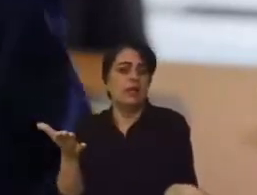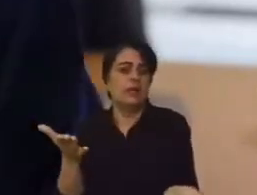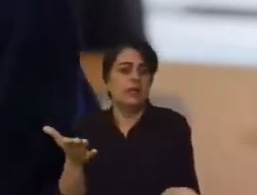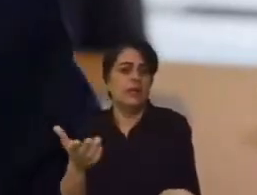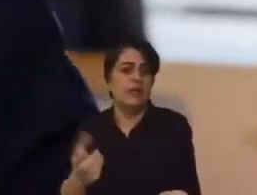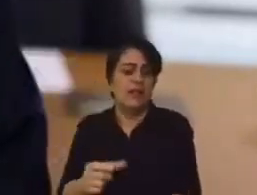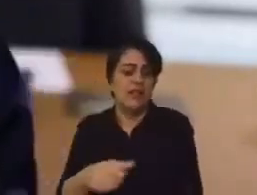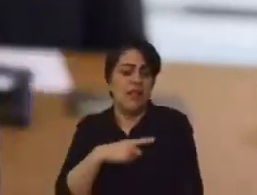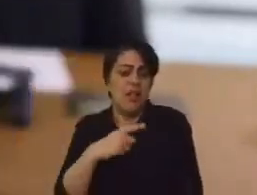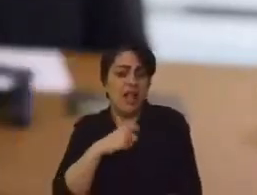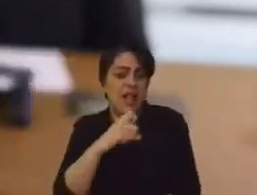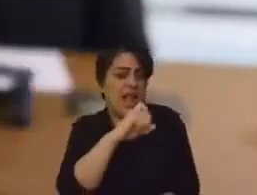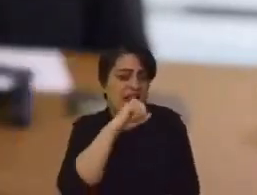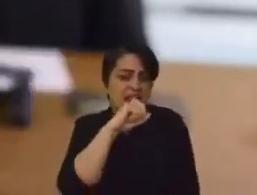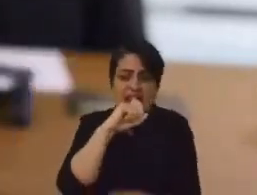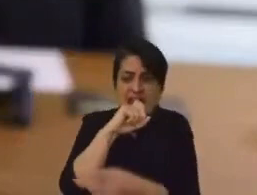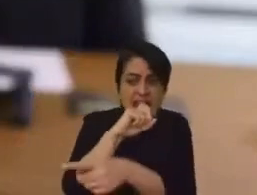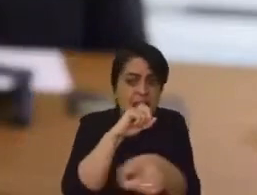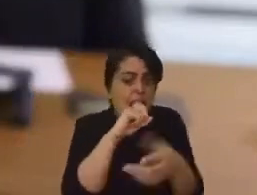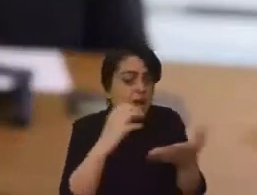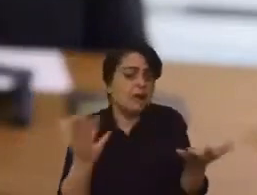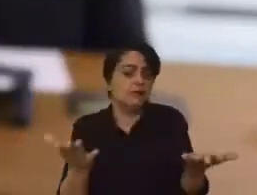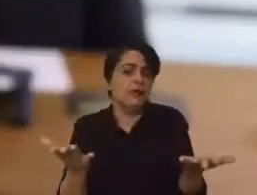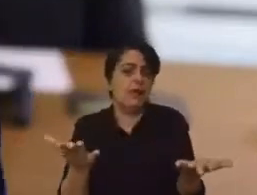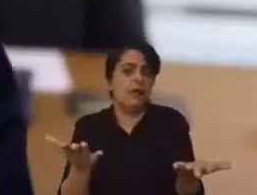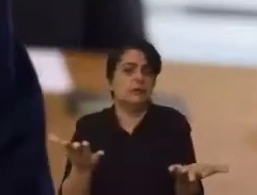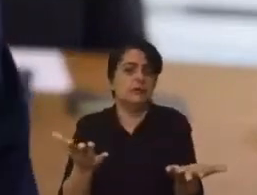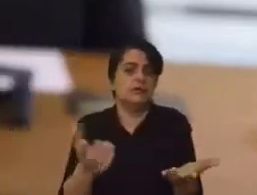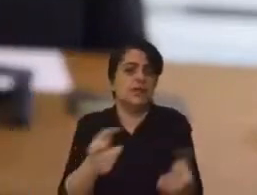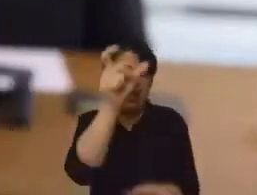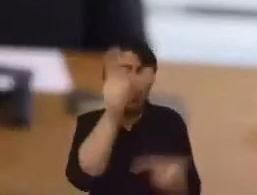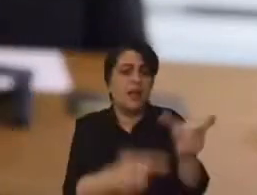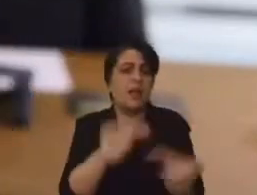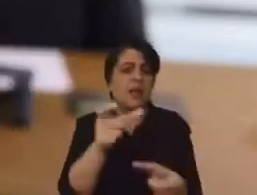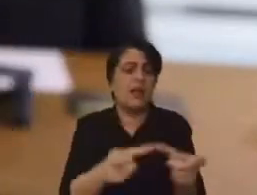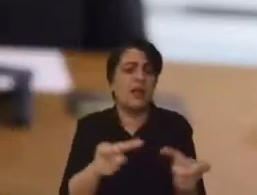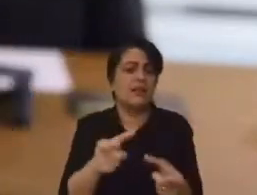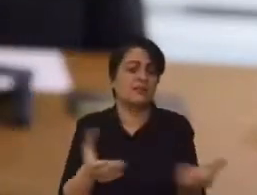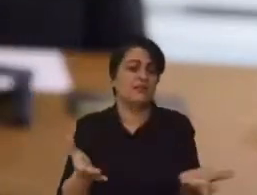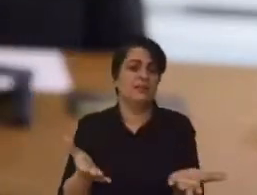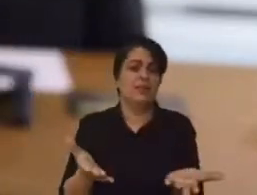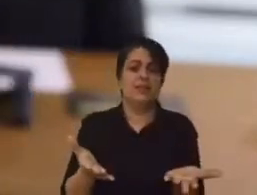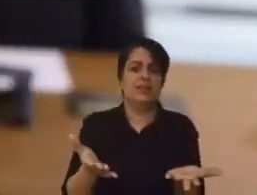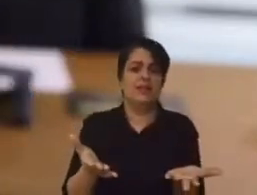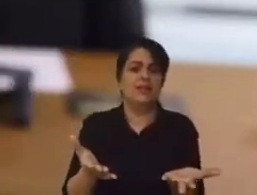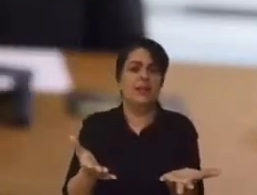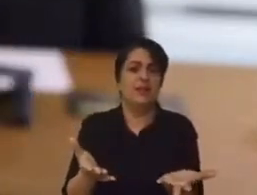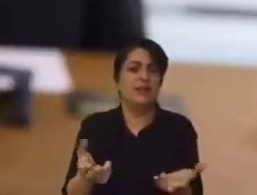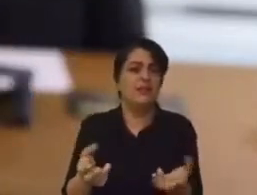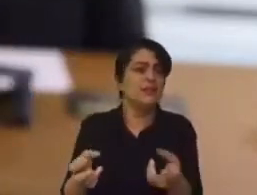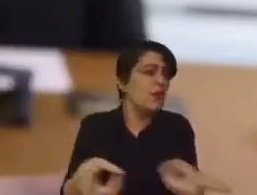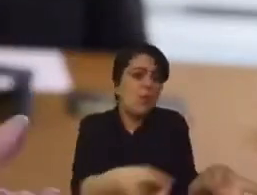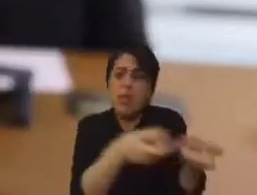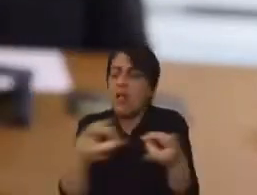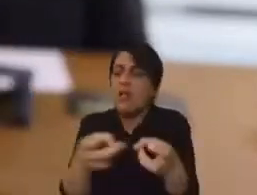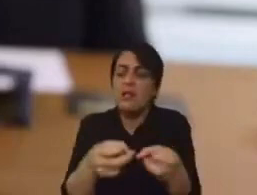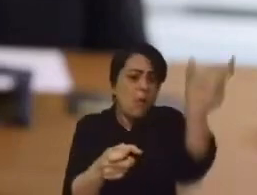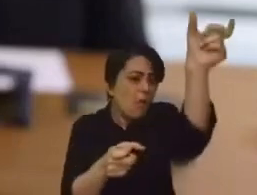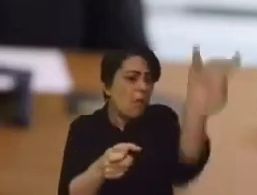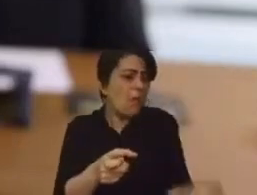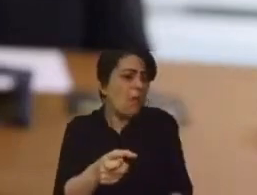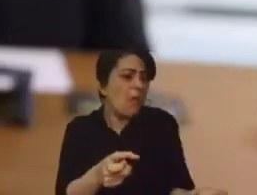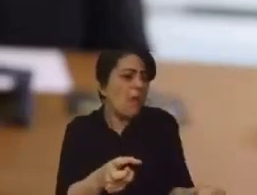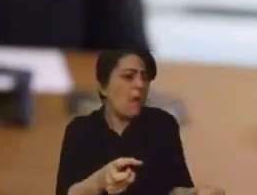um dos outros. Ou seja, as pessoas não olham para uma pessoa que está desesperada e deserdada na rua com um pouco